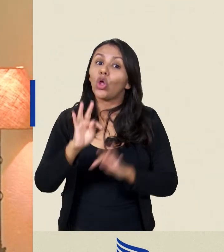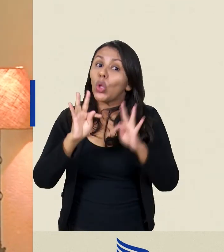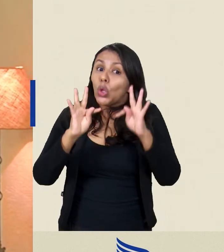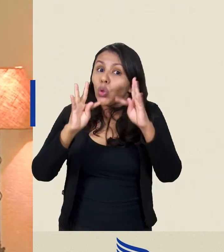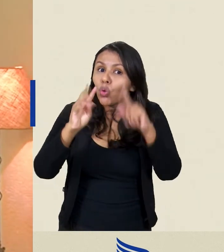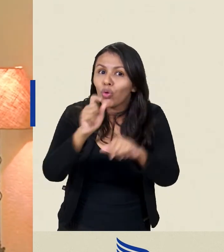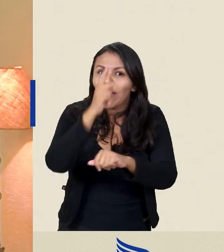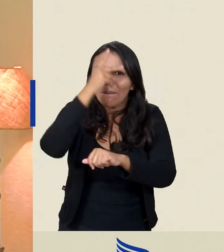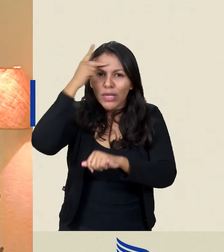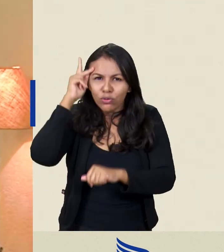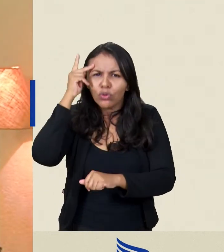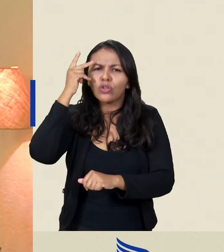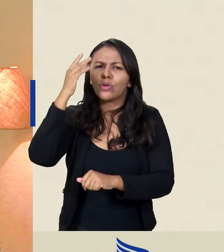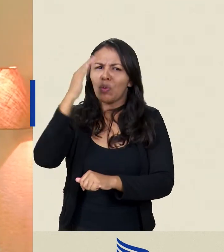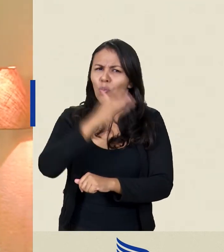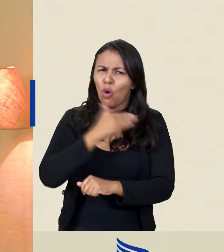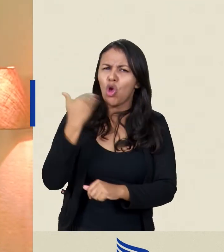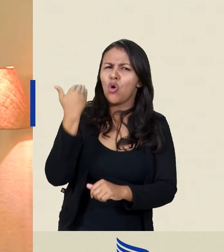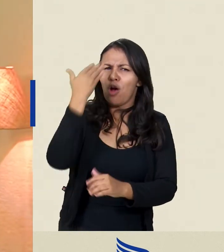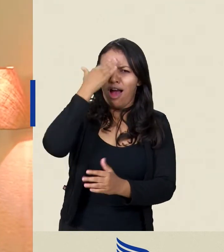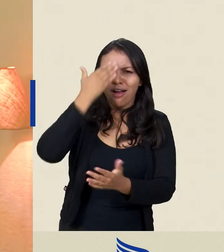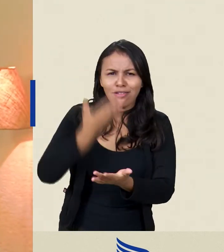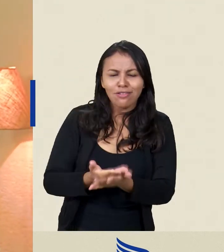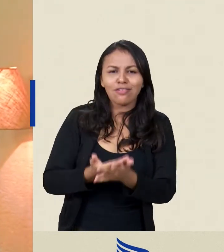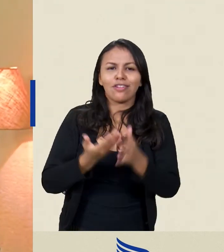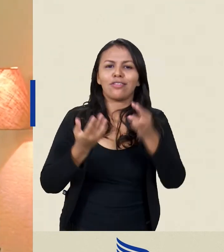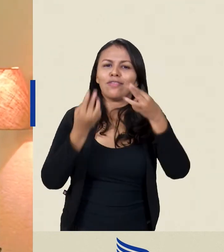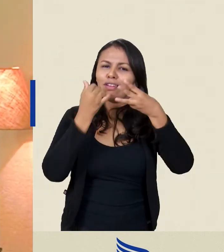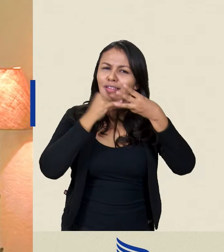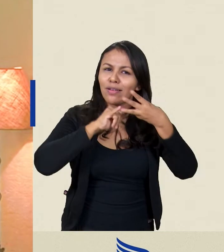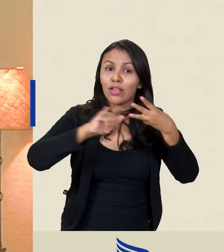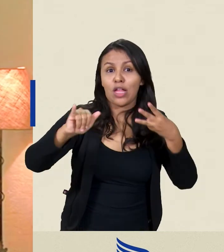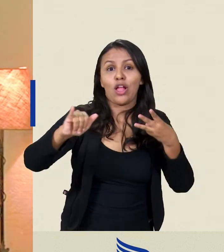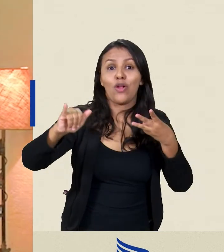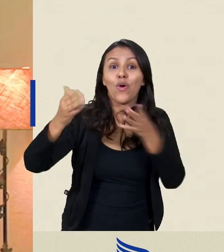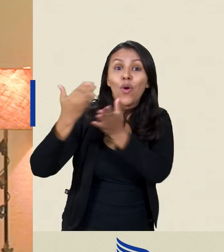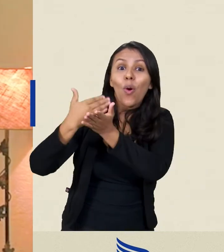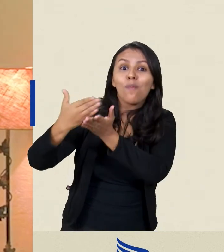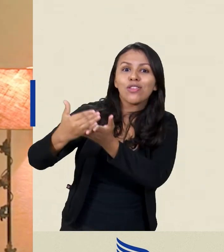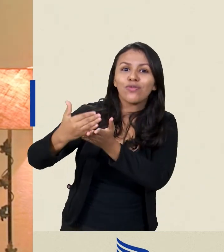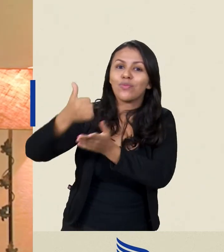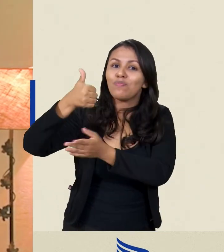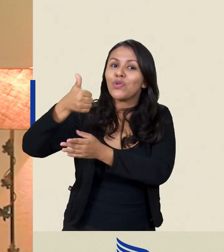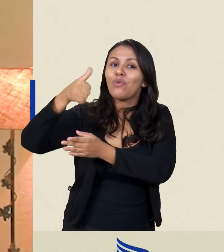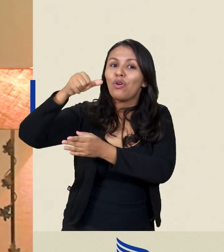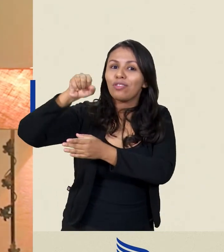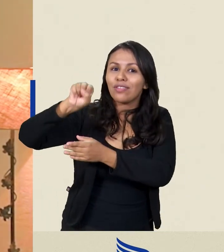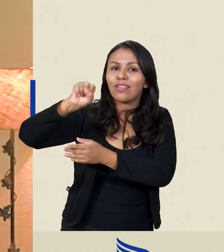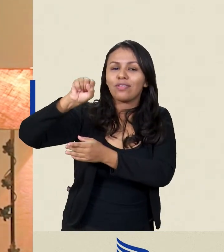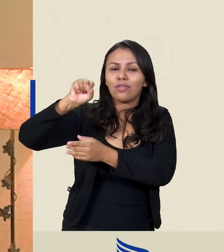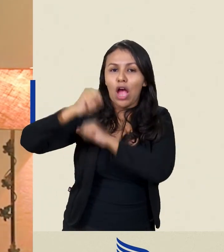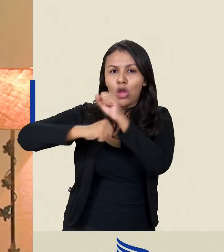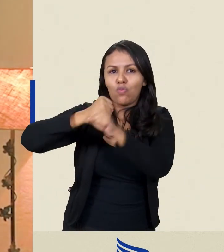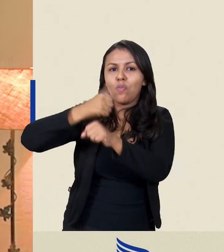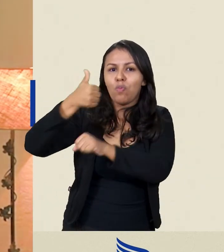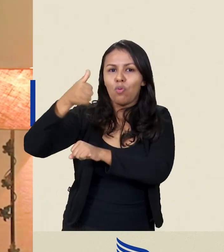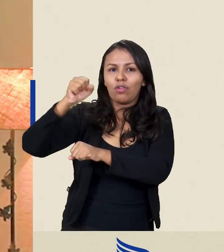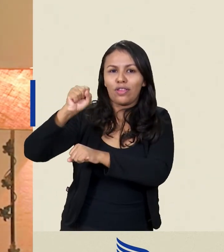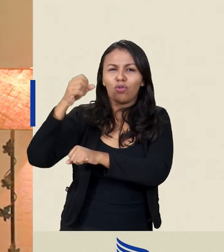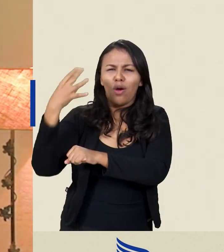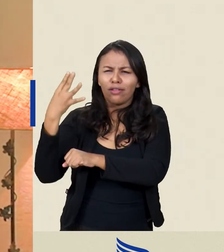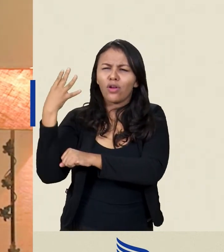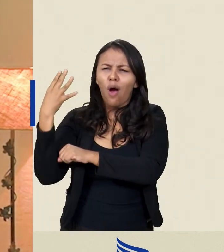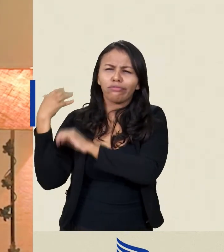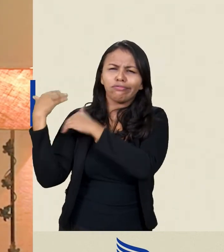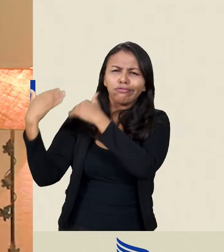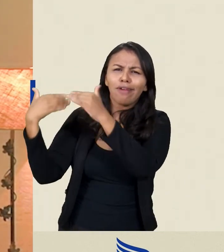tríplice mensagem angélica, desde 1844 até aquele tempo. Todos os fiéis